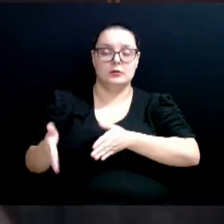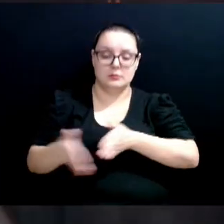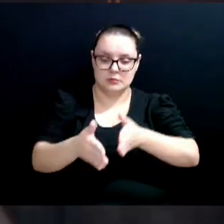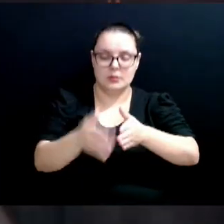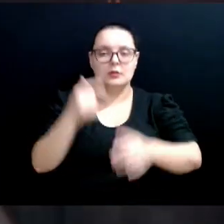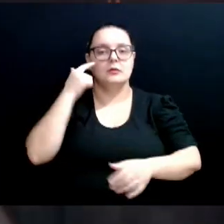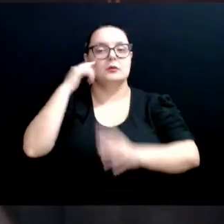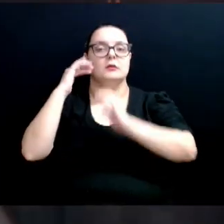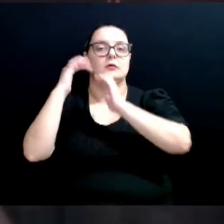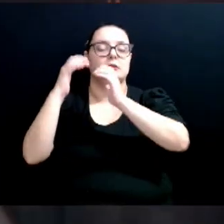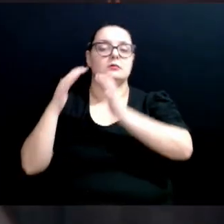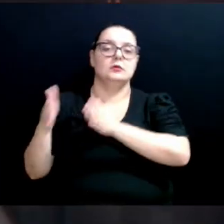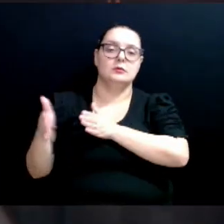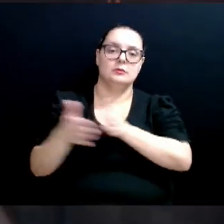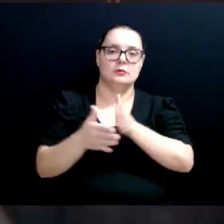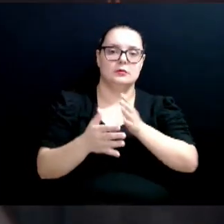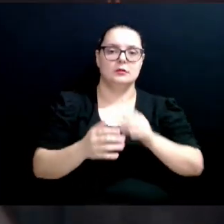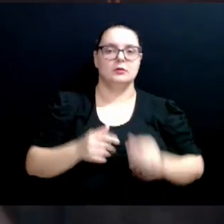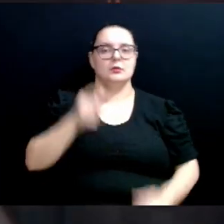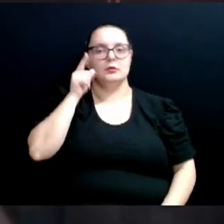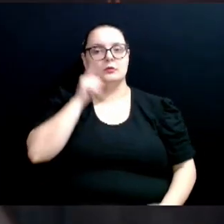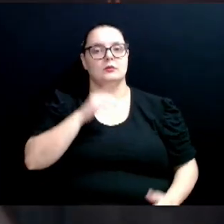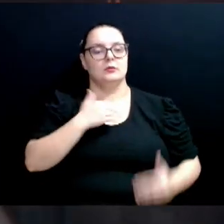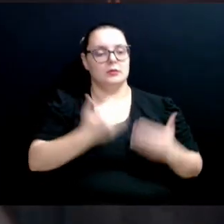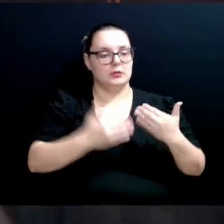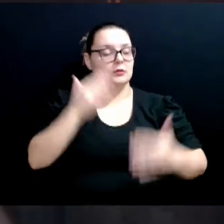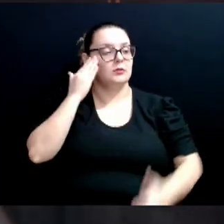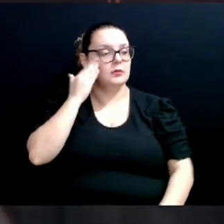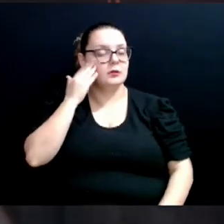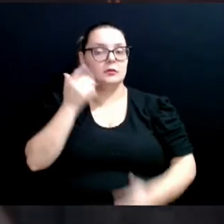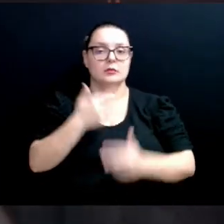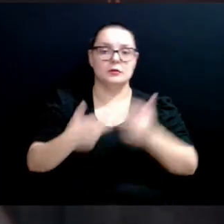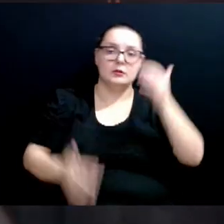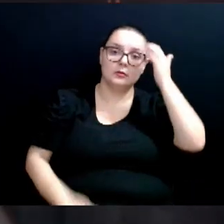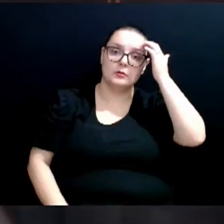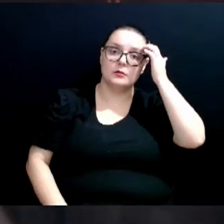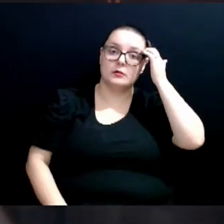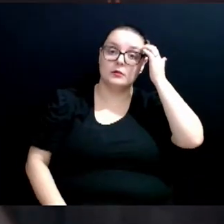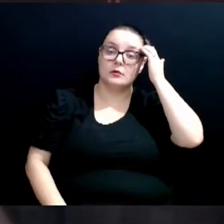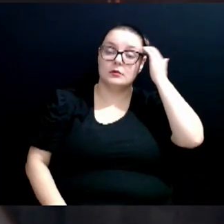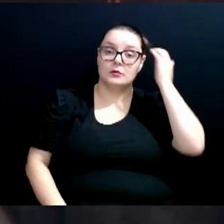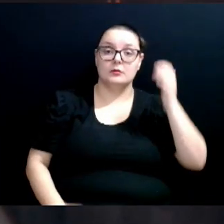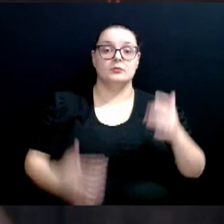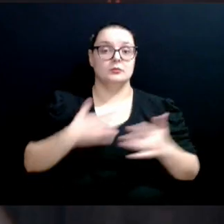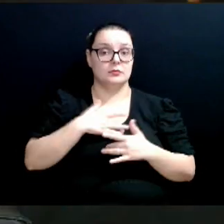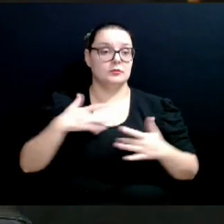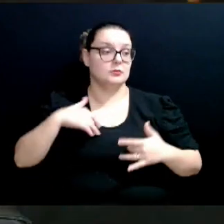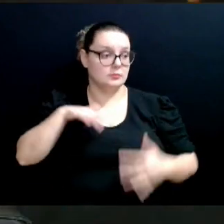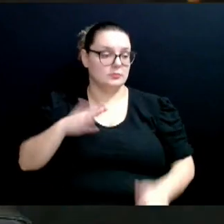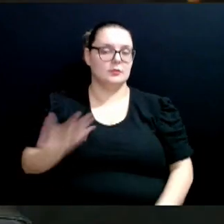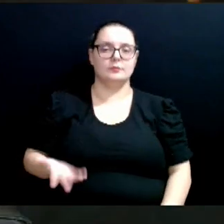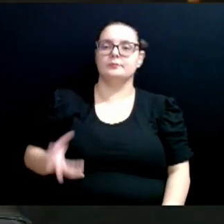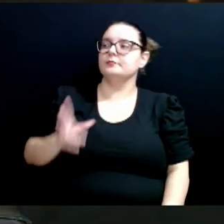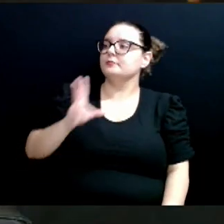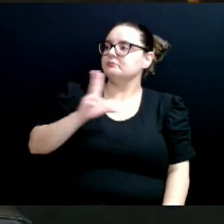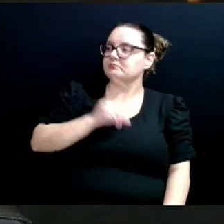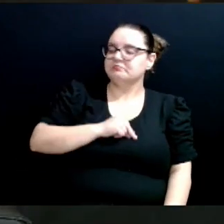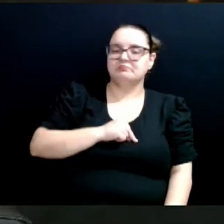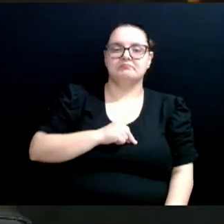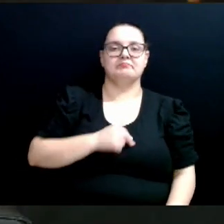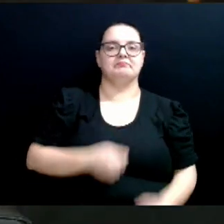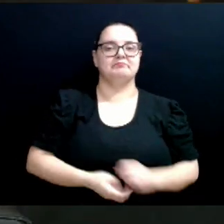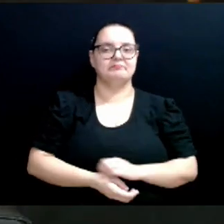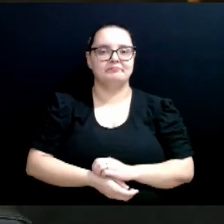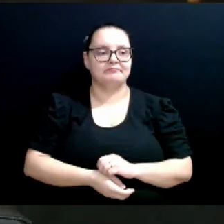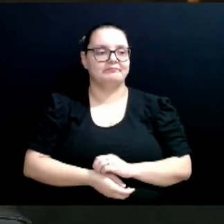Então, ela vai conseguindo entender as coisas de uma forma mais saudável. Nossa, gente, que coisa, né? E aí